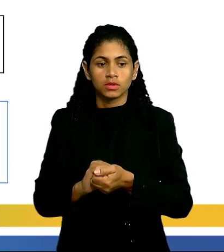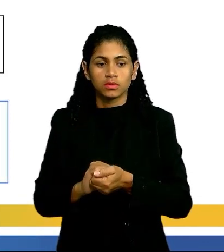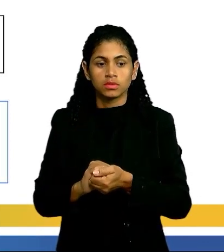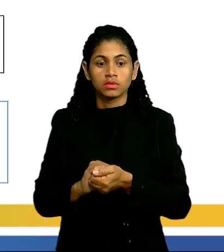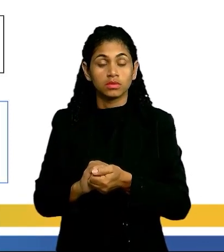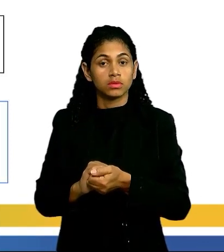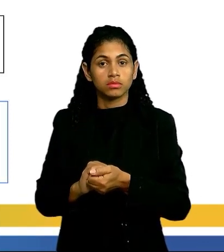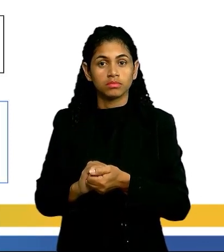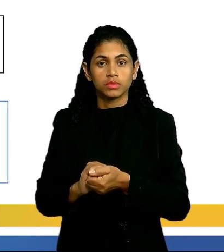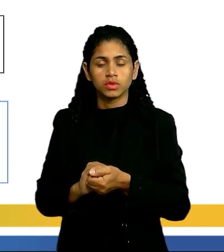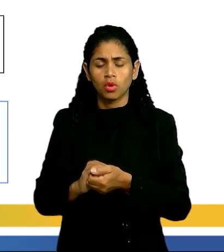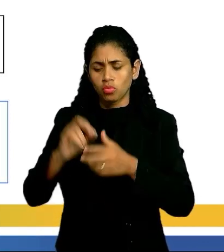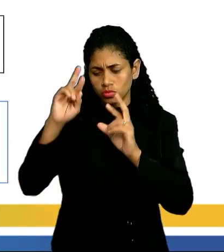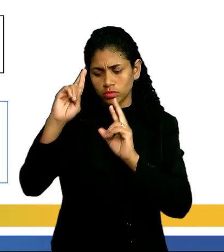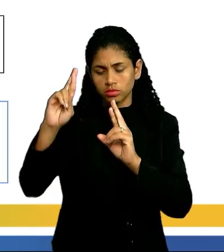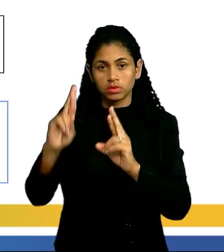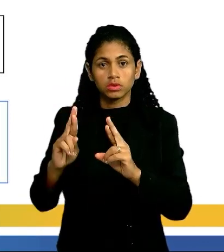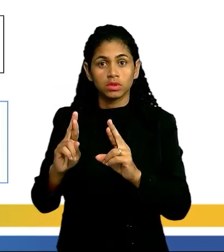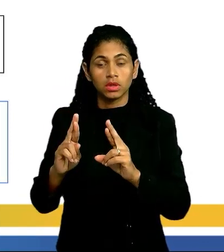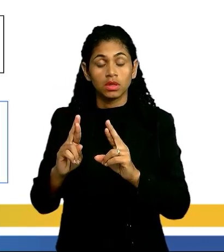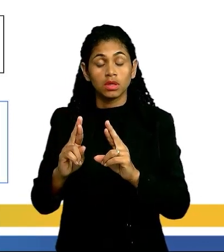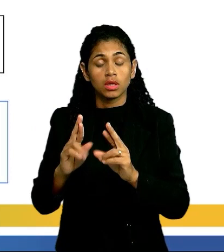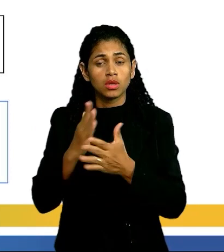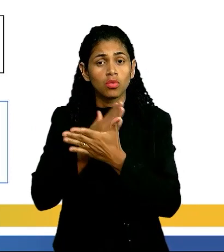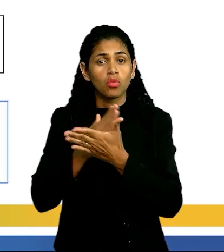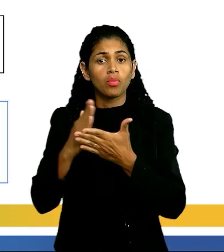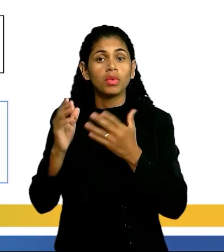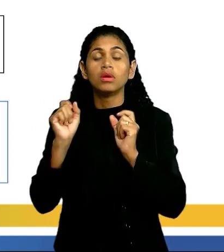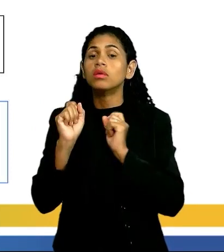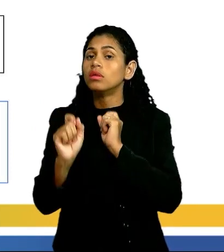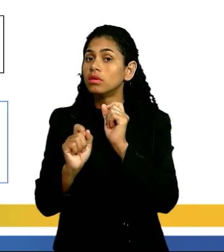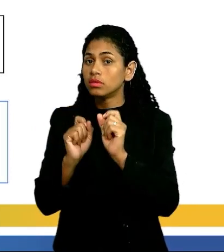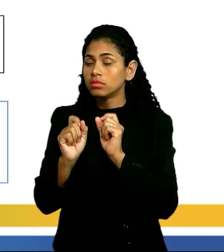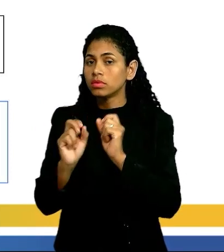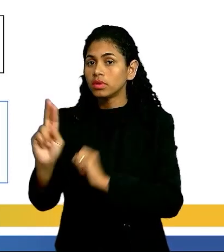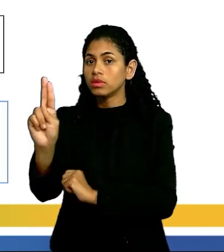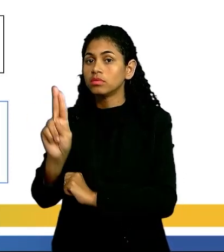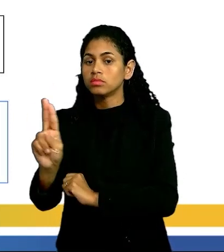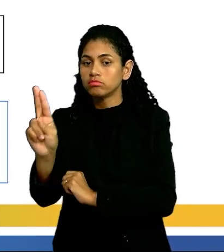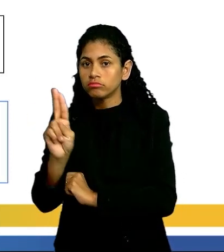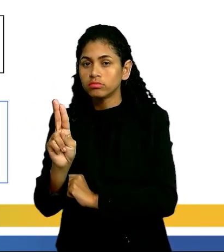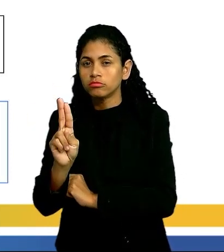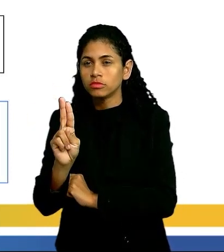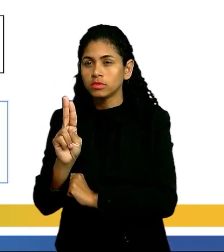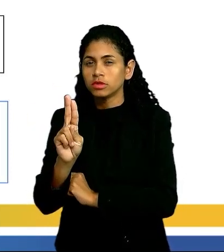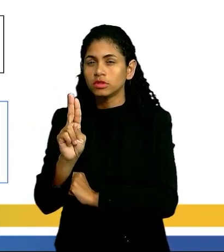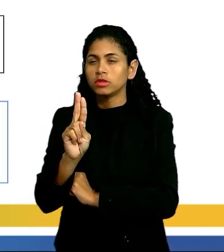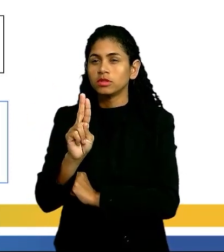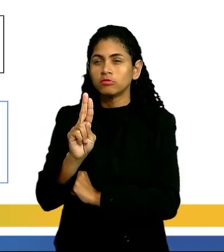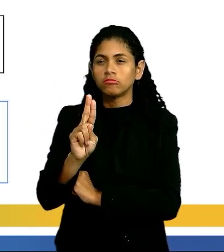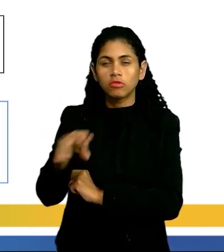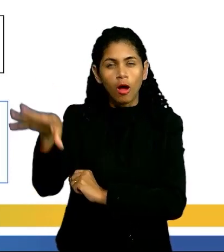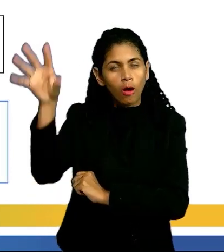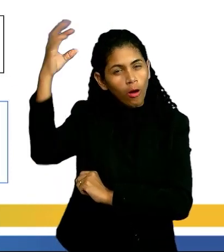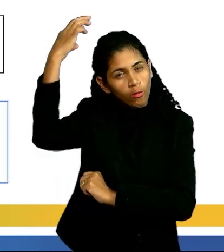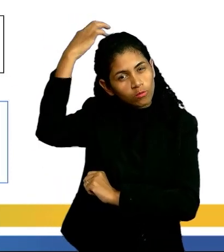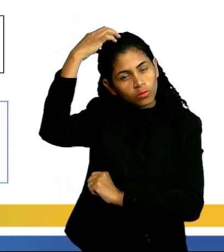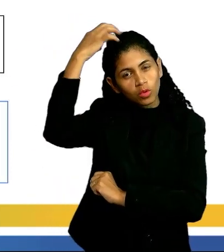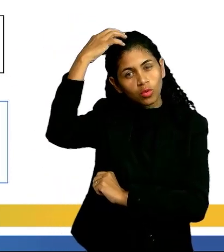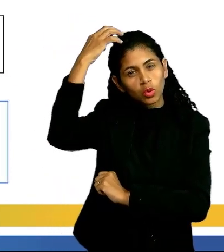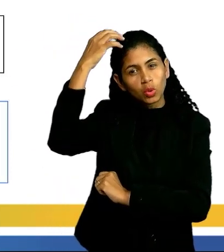o Mussolini, e o Salazar e o Franco, vão utilizar, né, essa desculpa, essa justificativa